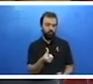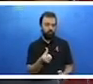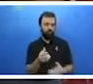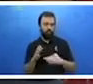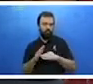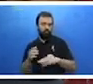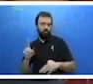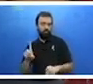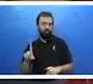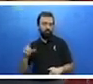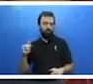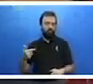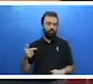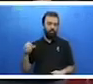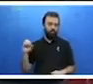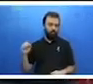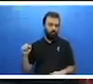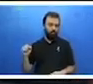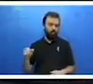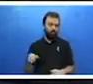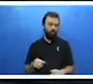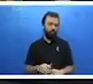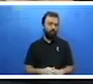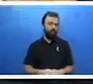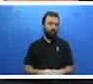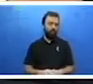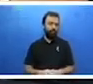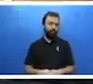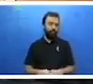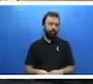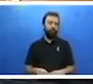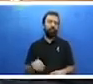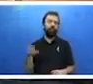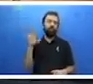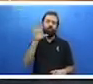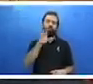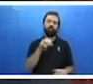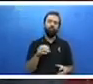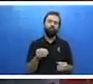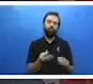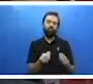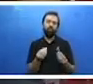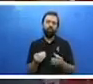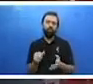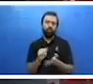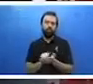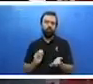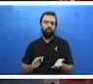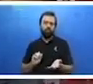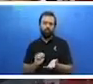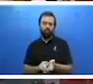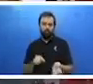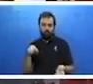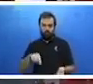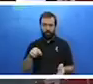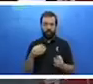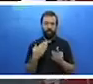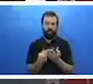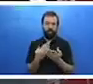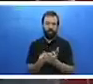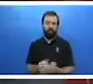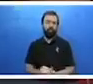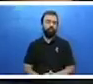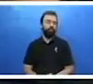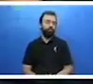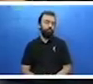3 lá da tarefa não precisa, mas preste atenção que tem vários exercícios durante a aula que vocês vão precisar